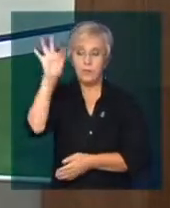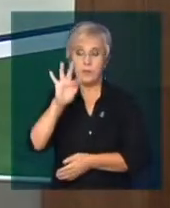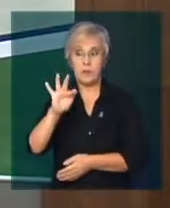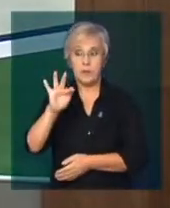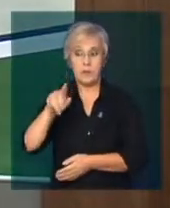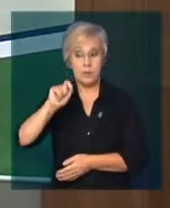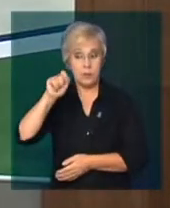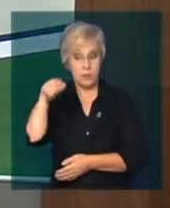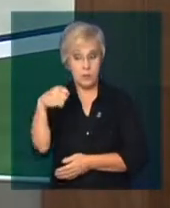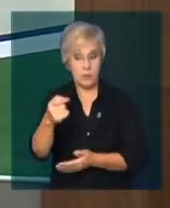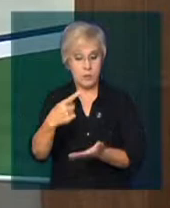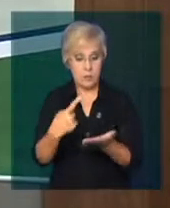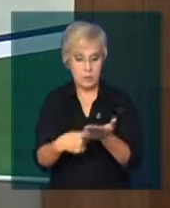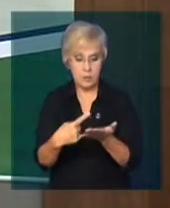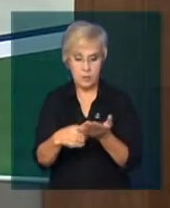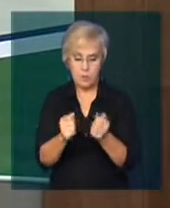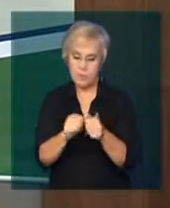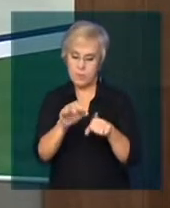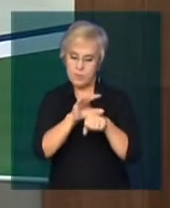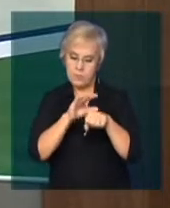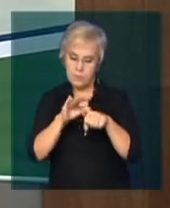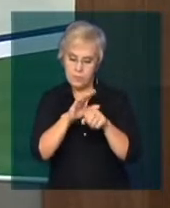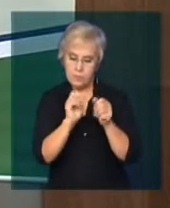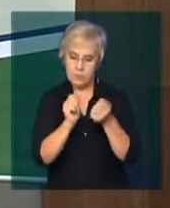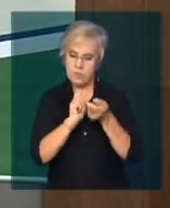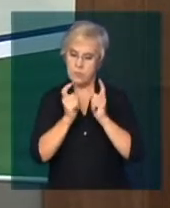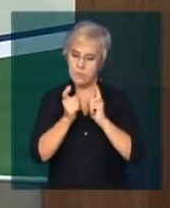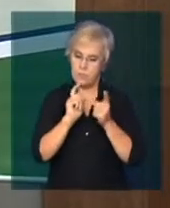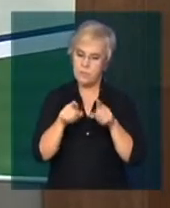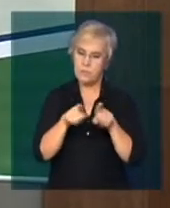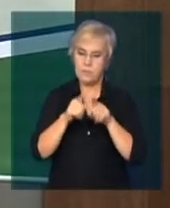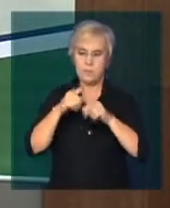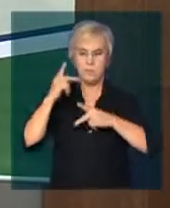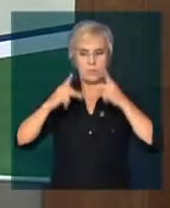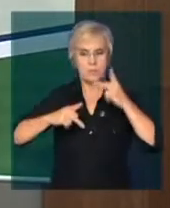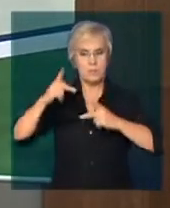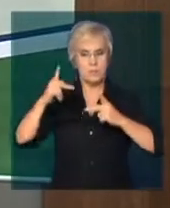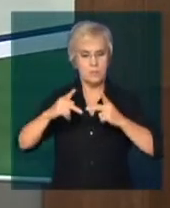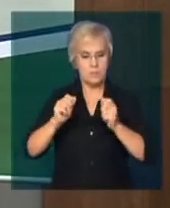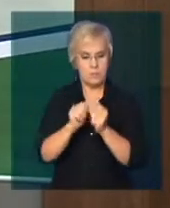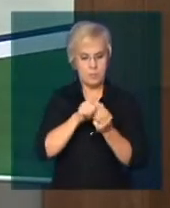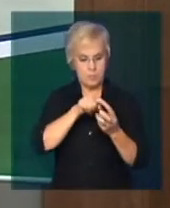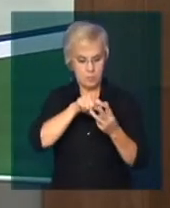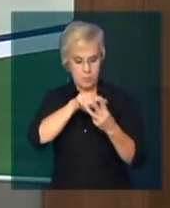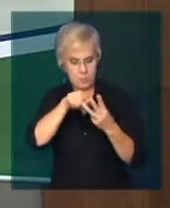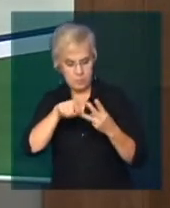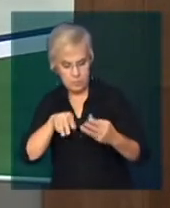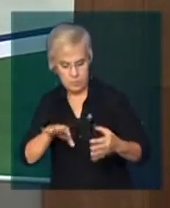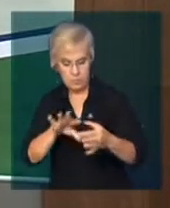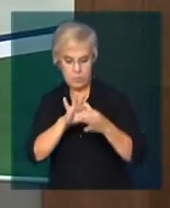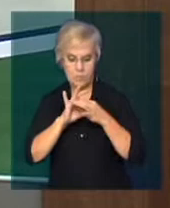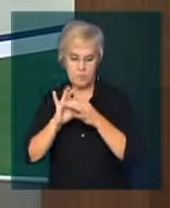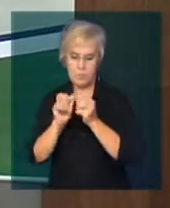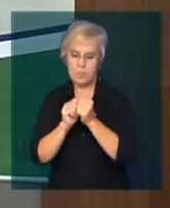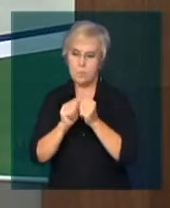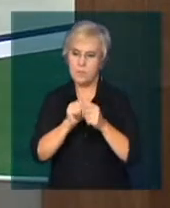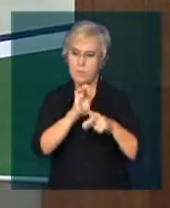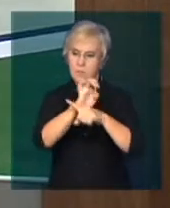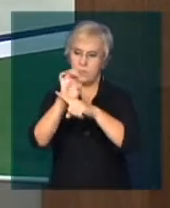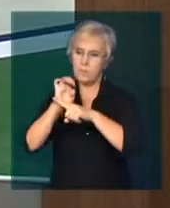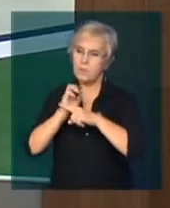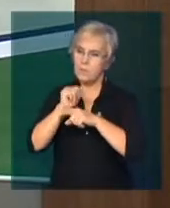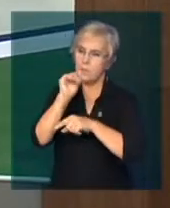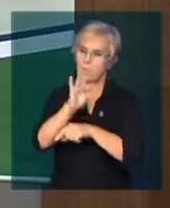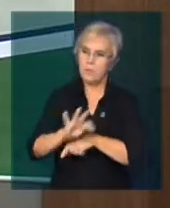acordo constitucional, administrativo e político, sobretudo, firmado entre os entes da federação,